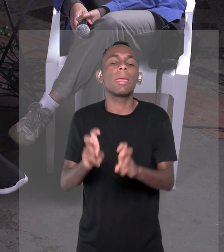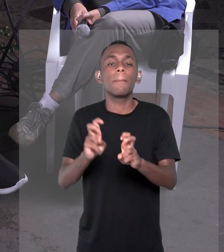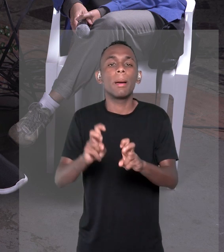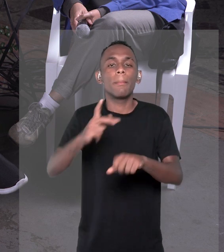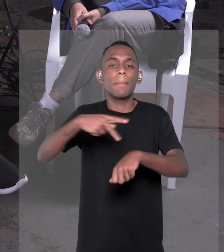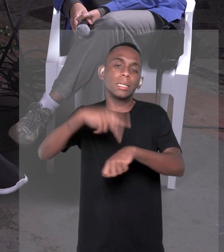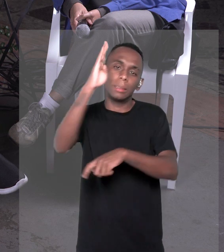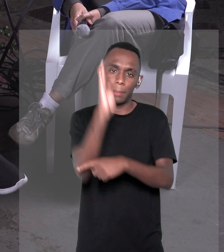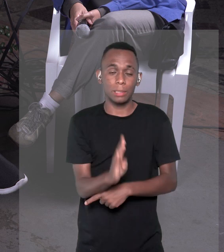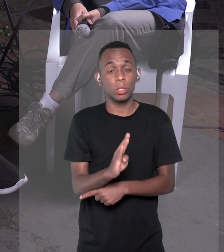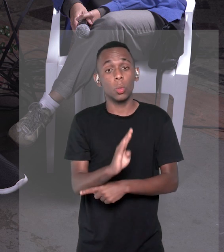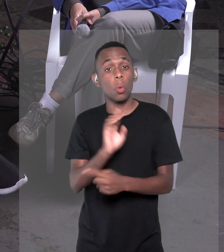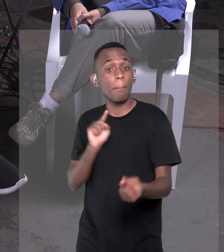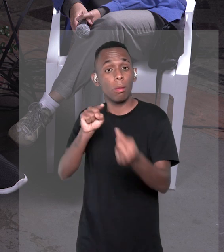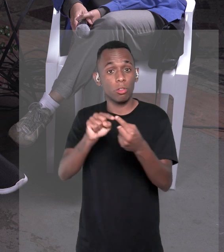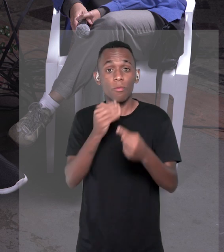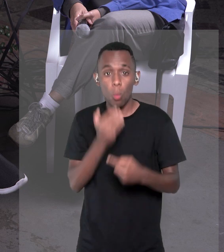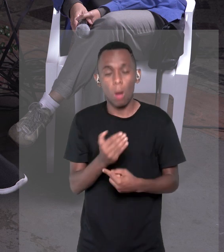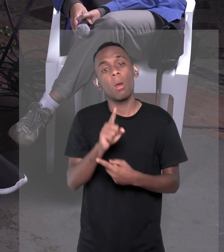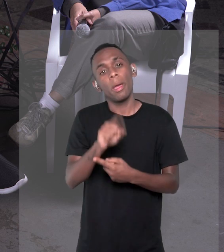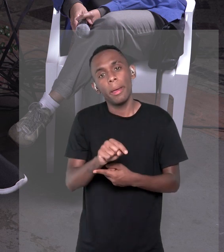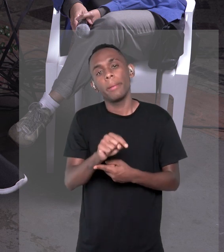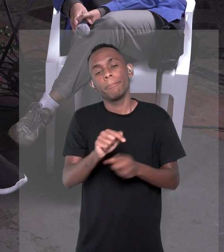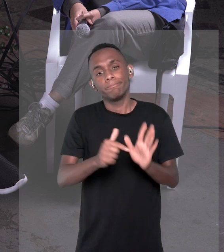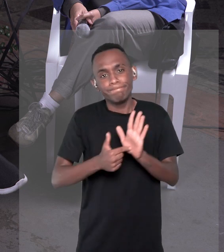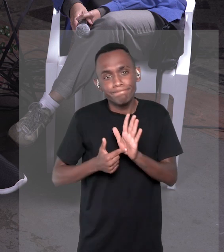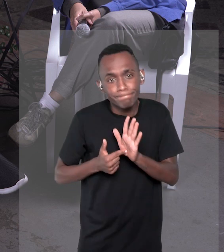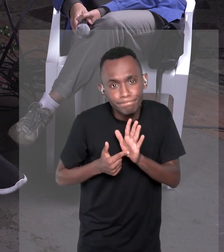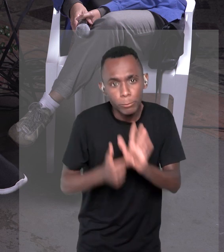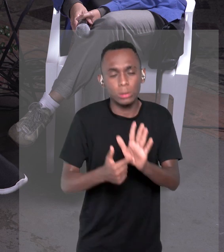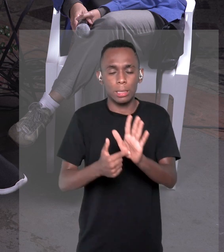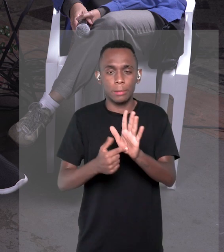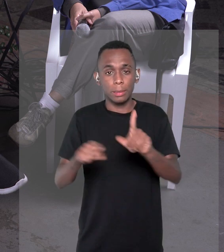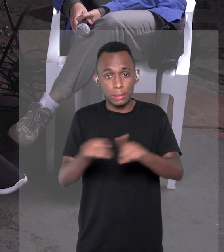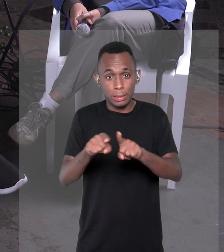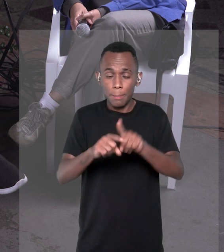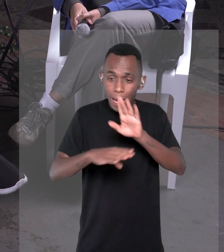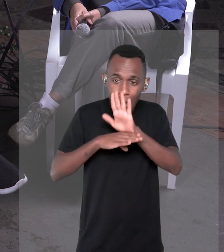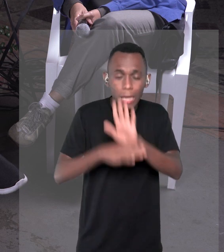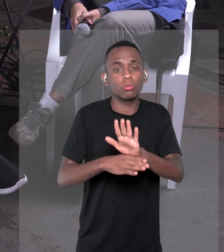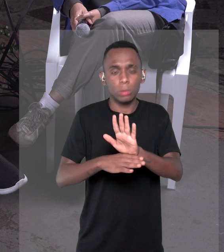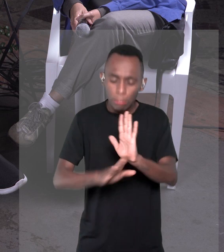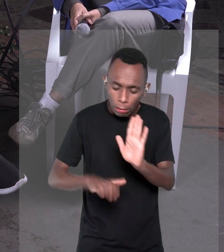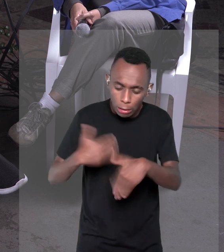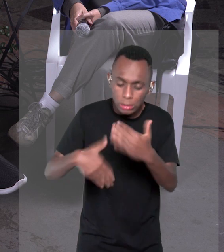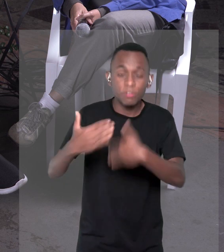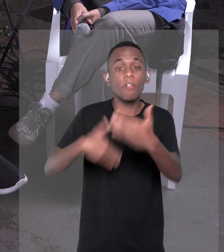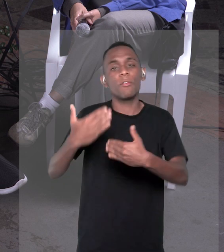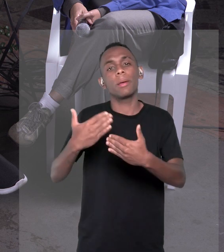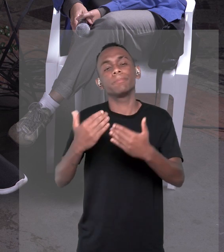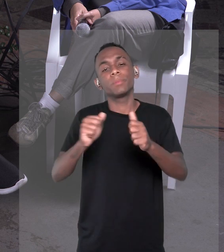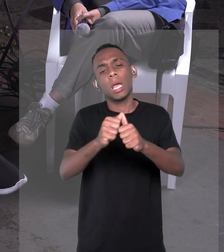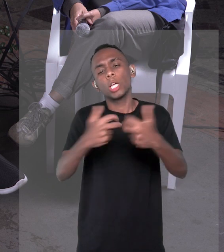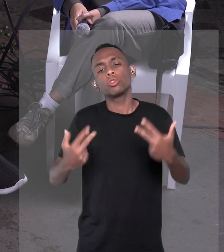à tona, ajudar a emergir o que nós consideramos a grande